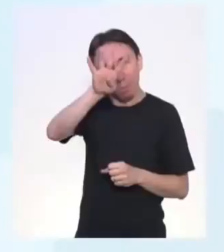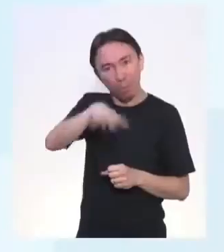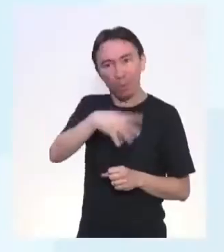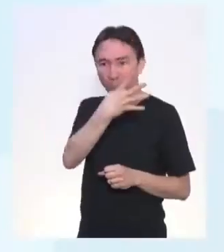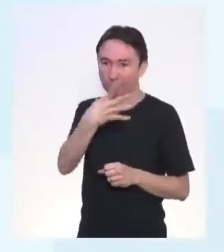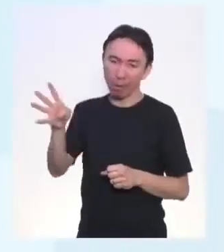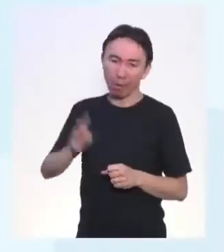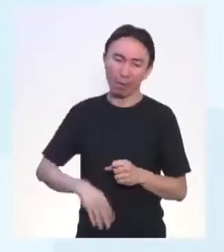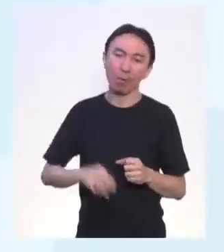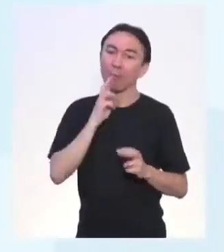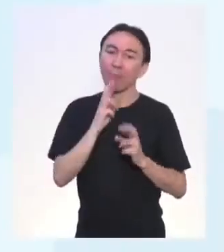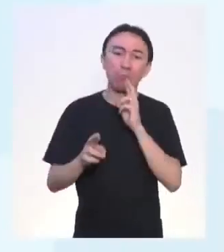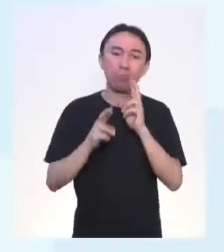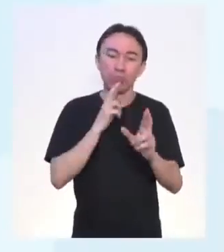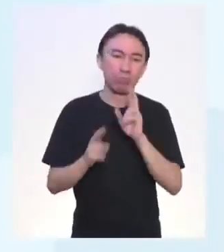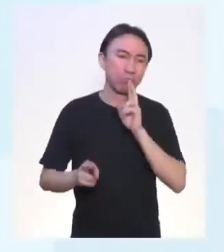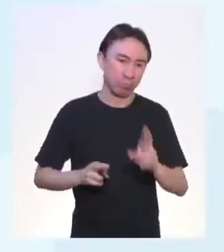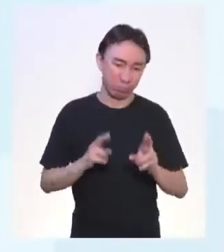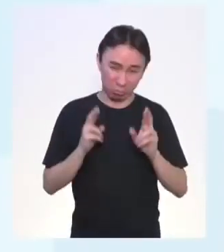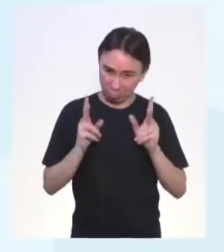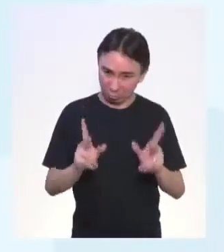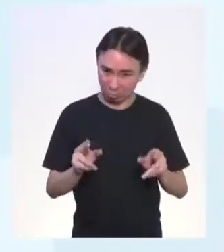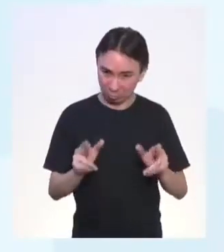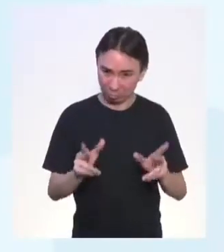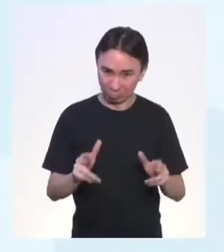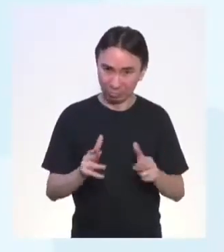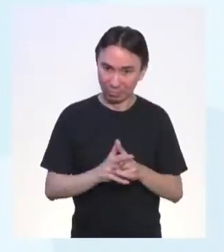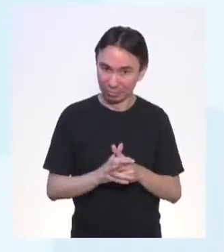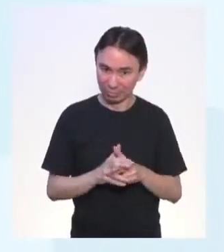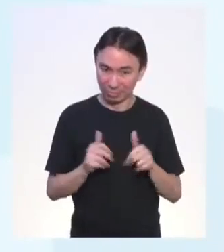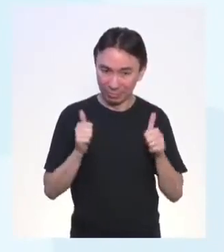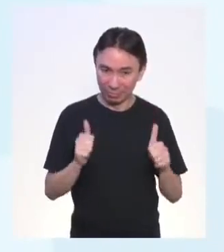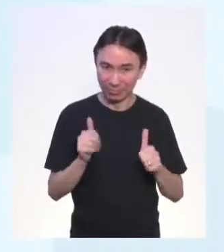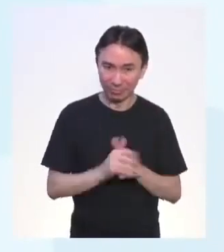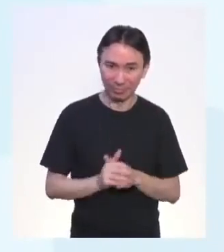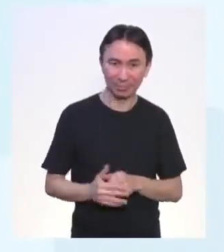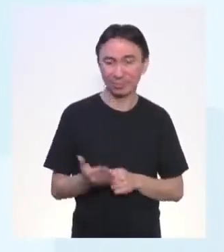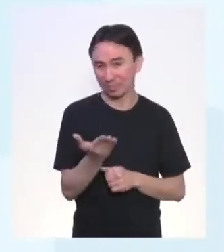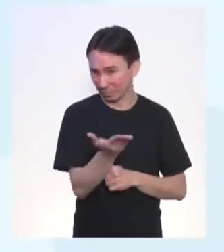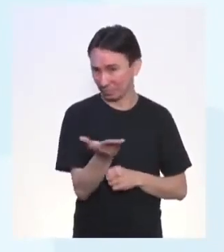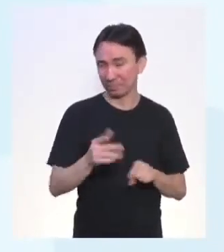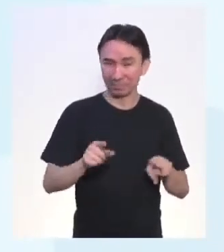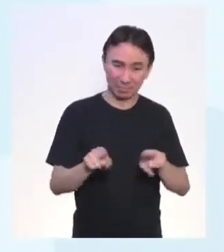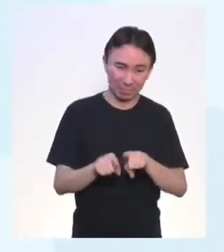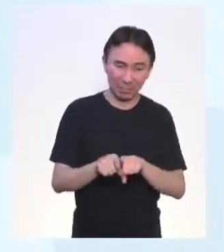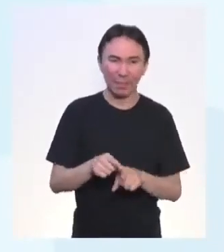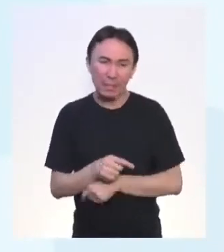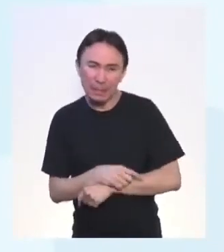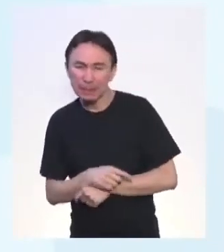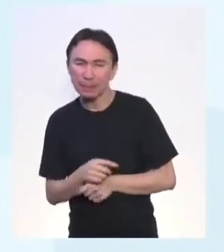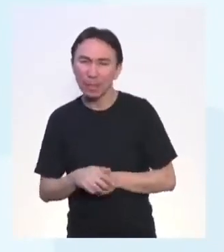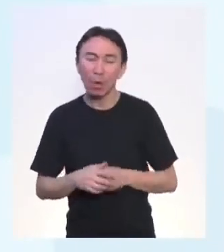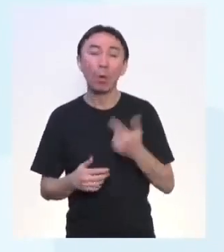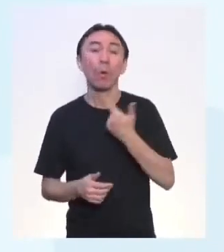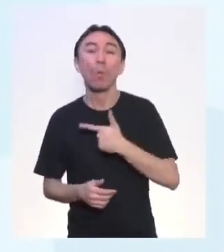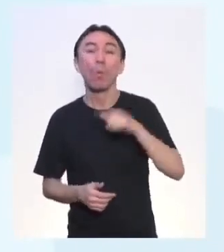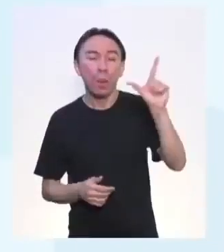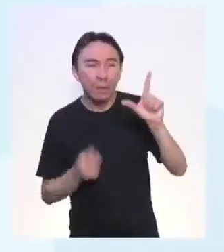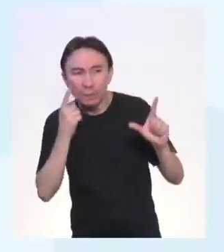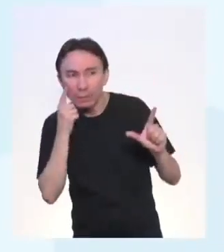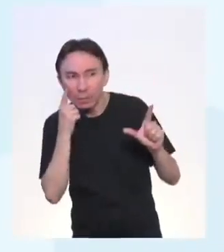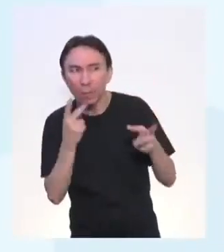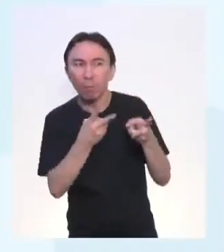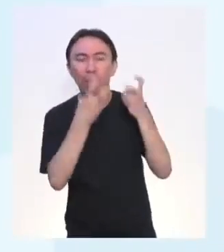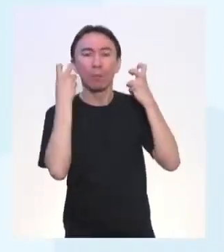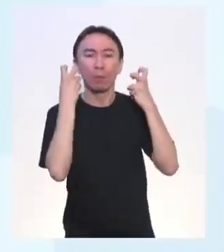os múltiplos. Legal, bacana mesmo. Se você consegue observar alguma outra curiosidade, conta pra gente aí no chat com o professor Osmar, ele vai